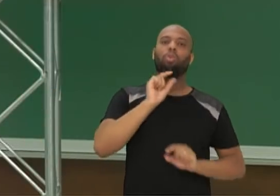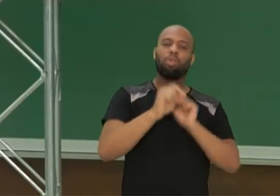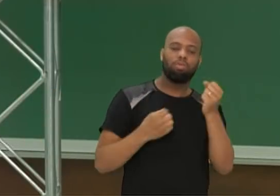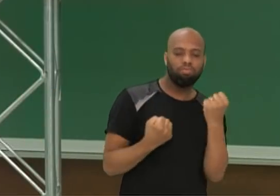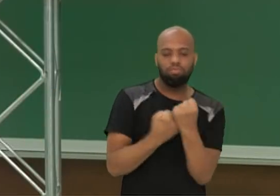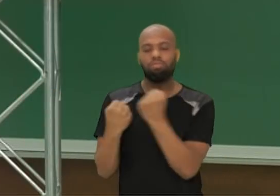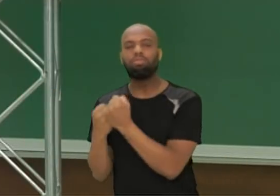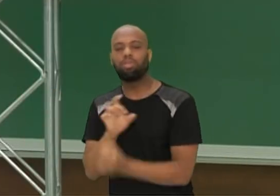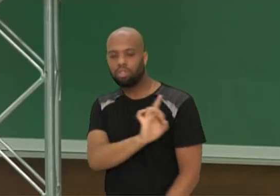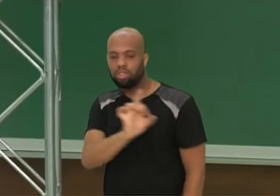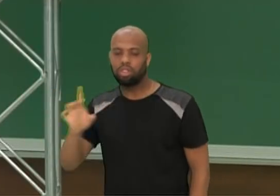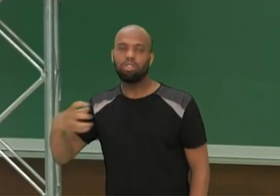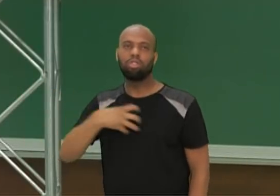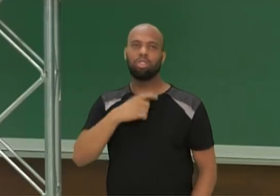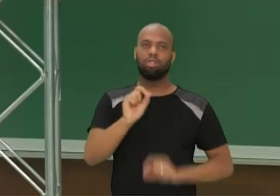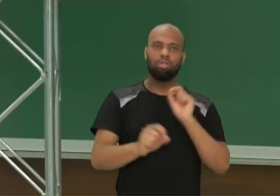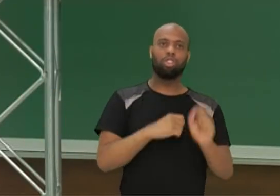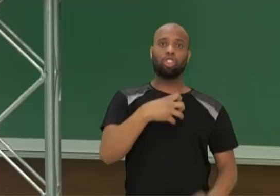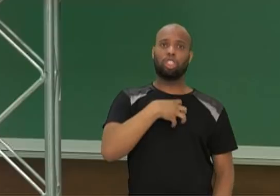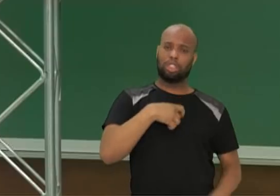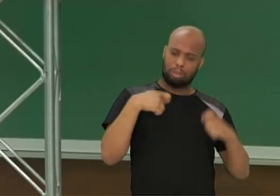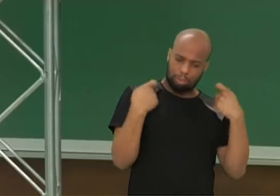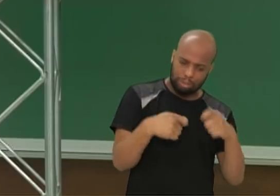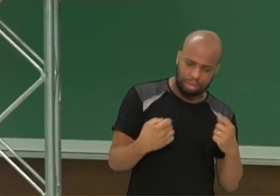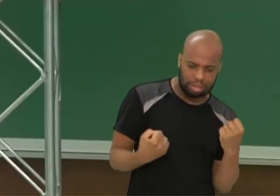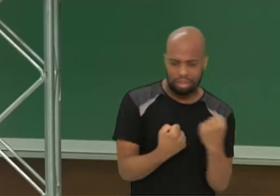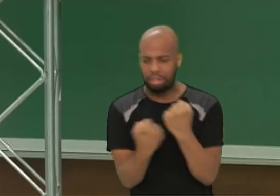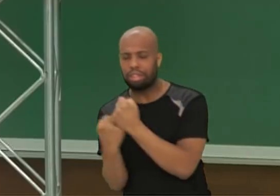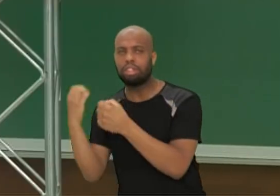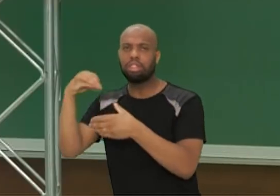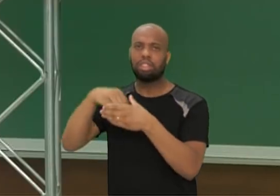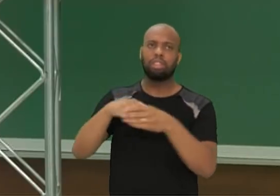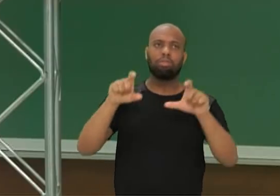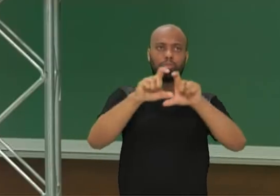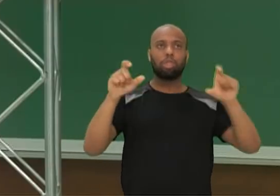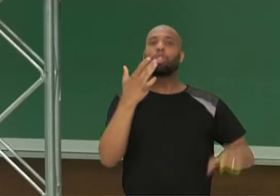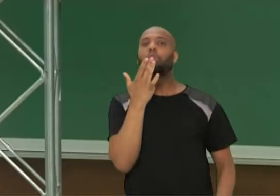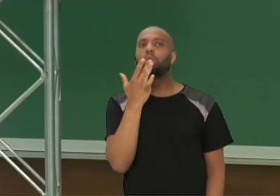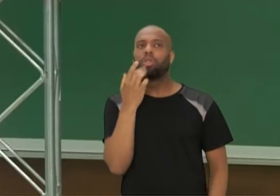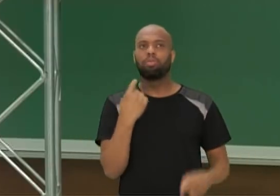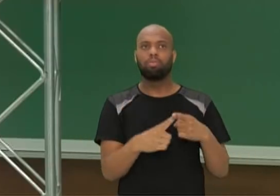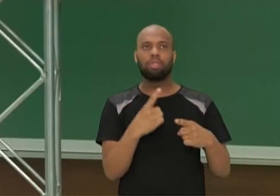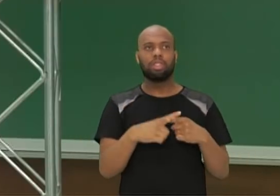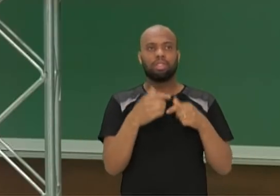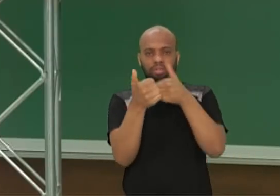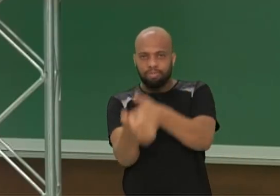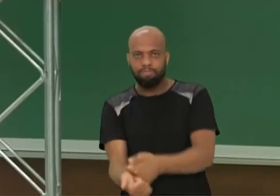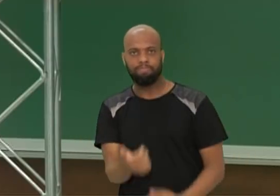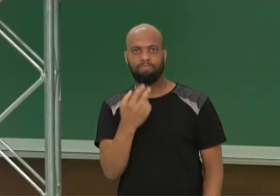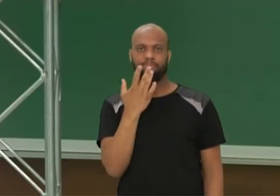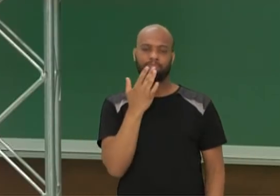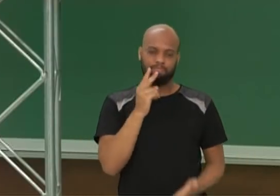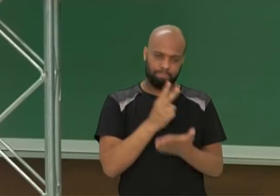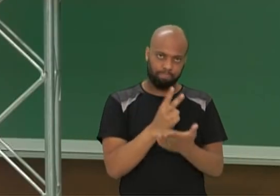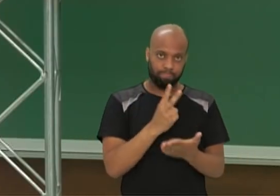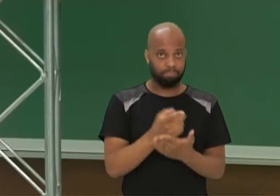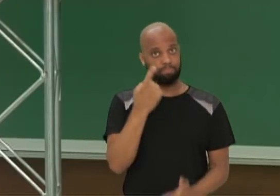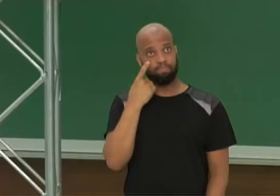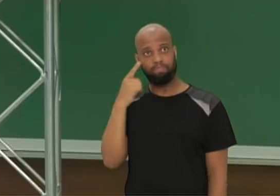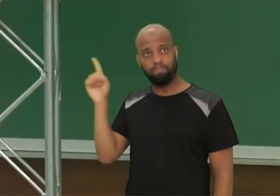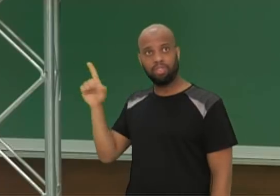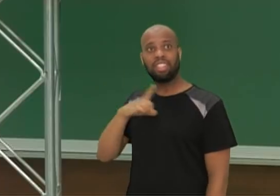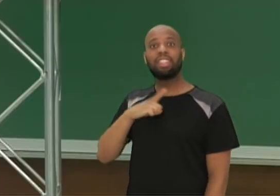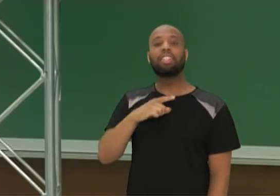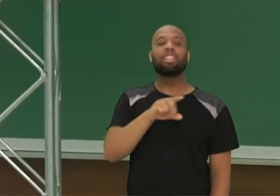cada um deles, daqueles que devem ser substituídos numa equação, coloridos, seguindo a mesma cor. Então, o x do vértice